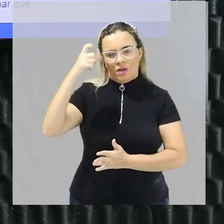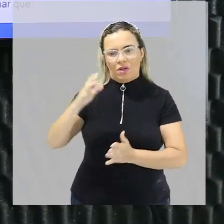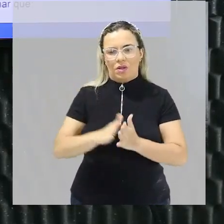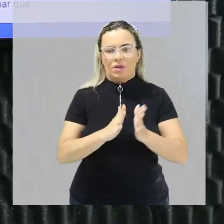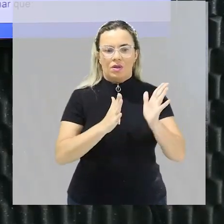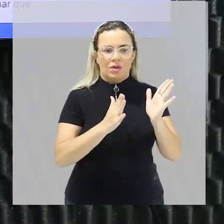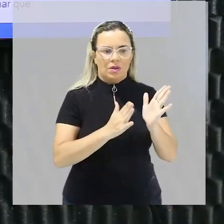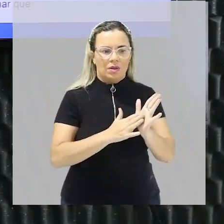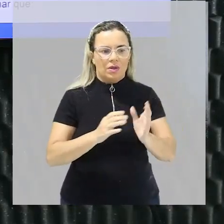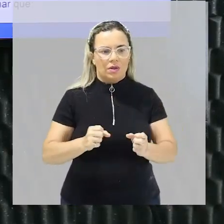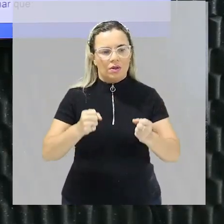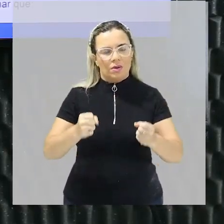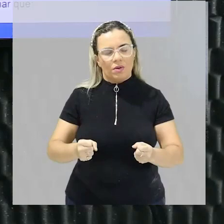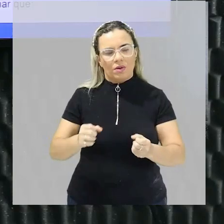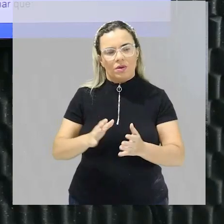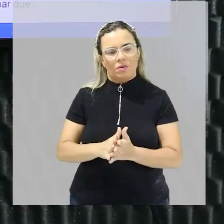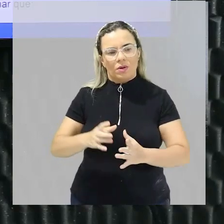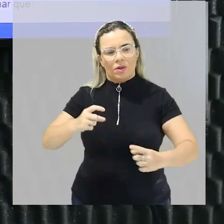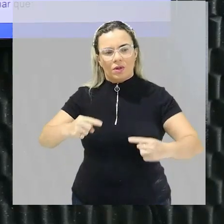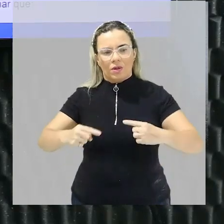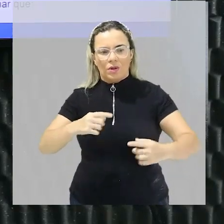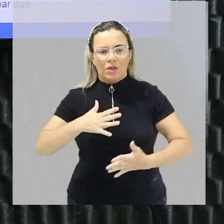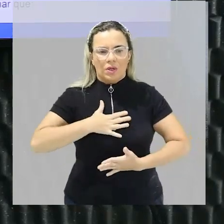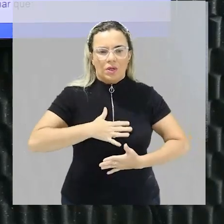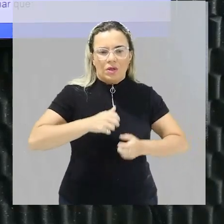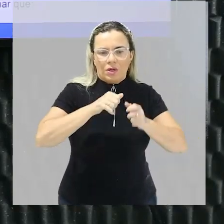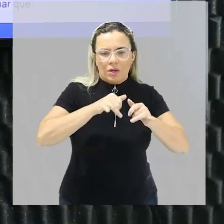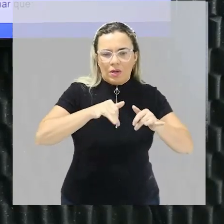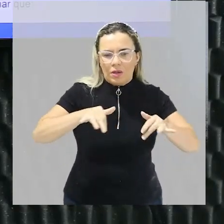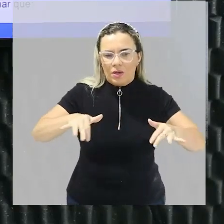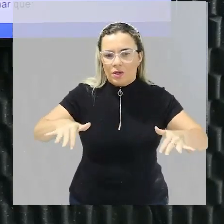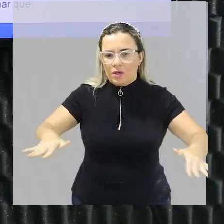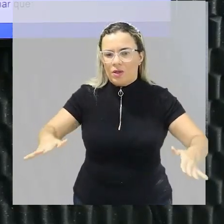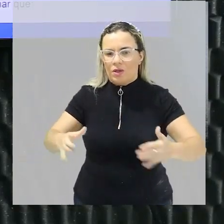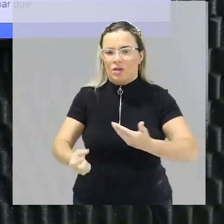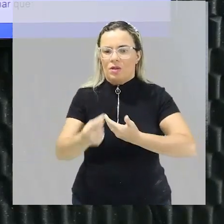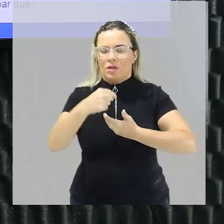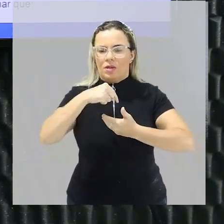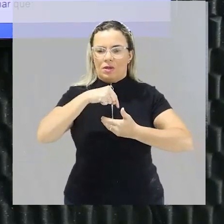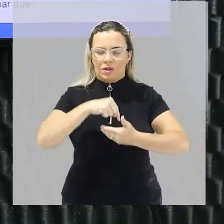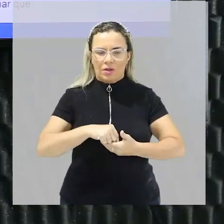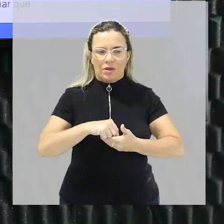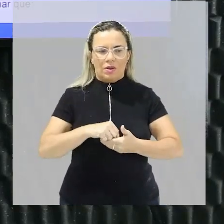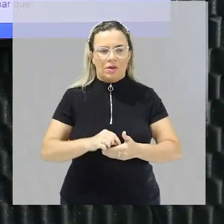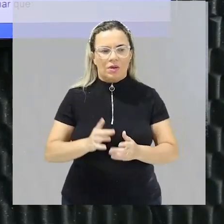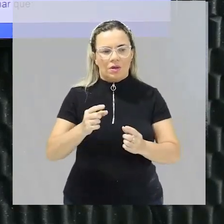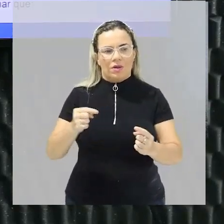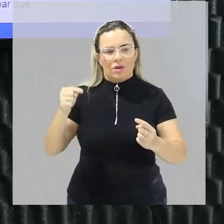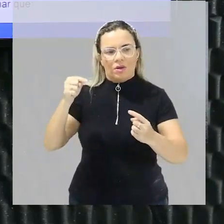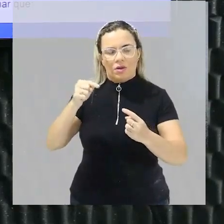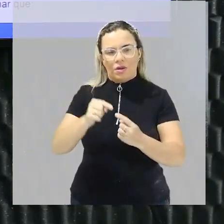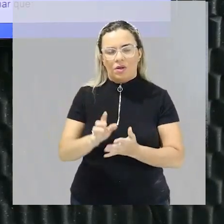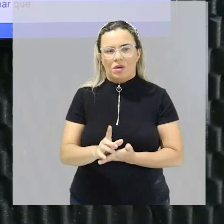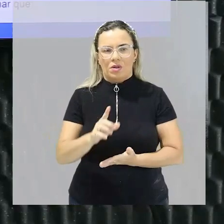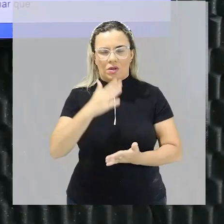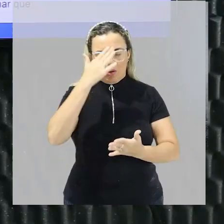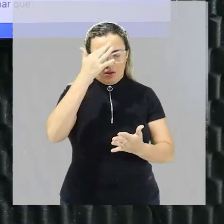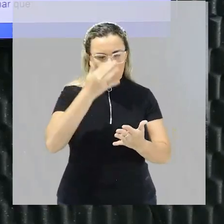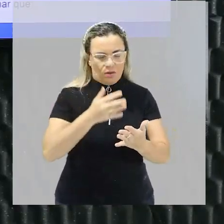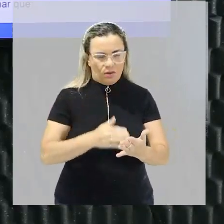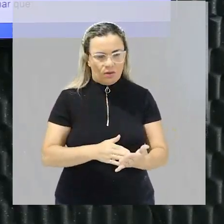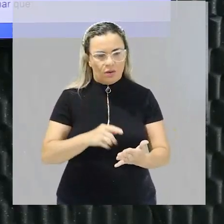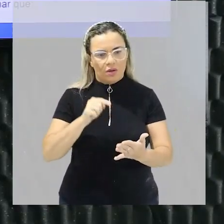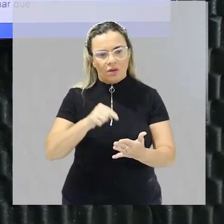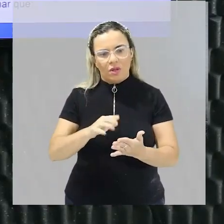determinada que é possível discutir o gosto e ampliar a esfera da subjetividade pura para avisar uma partilha não dogmática da